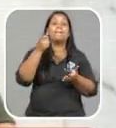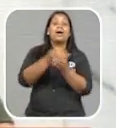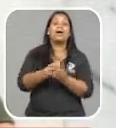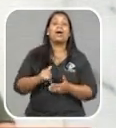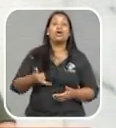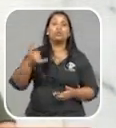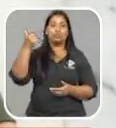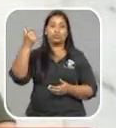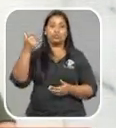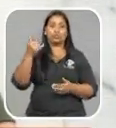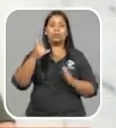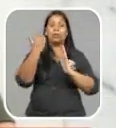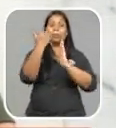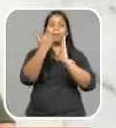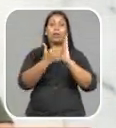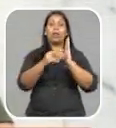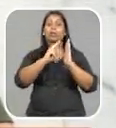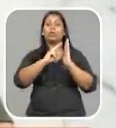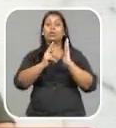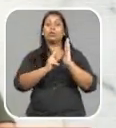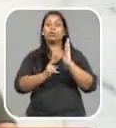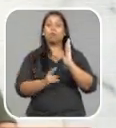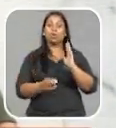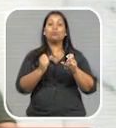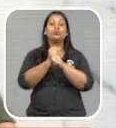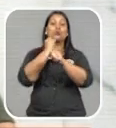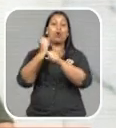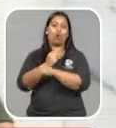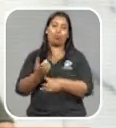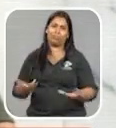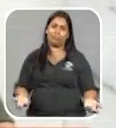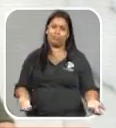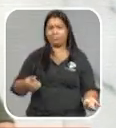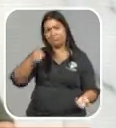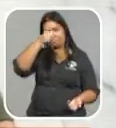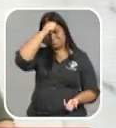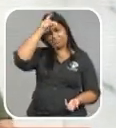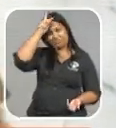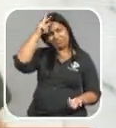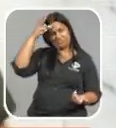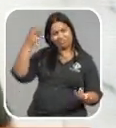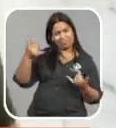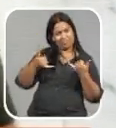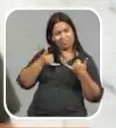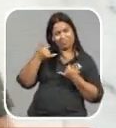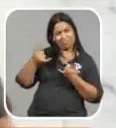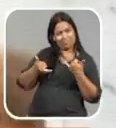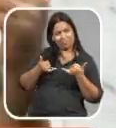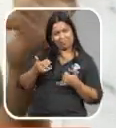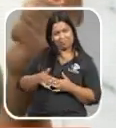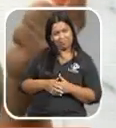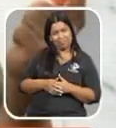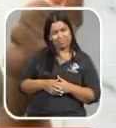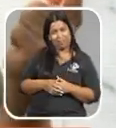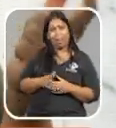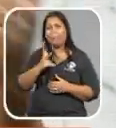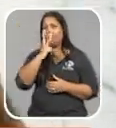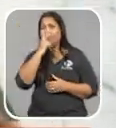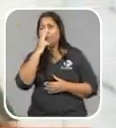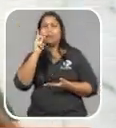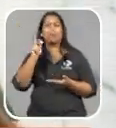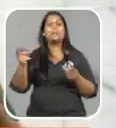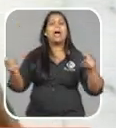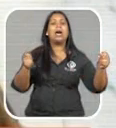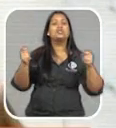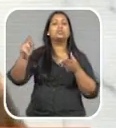brincadeira. Ele acha que ele está administrando uma loja particular dele. Ele está de brincadeira, isso não tem o menor sentido.